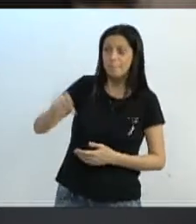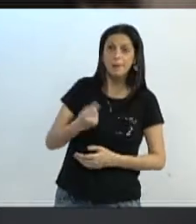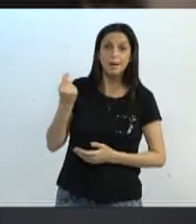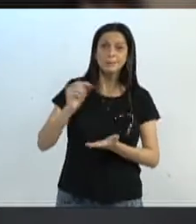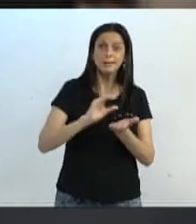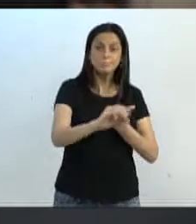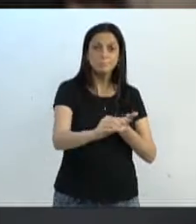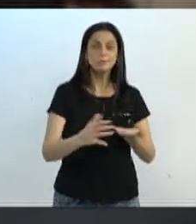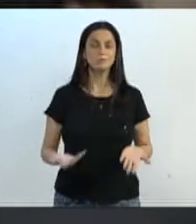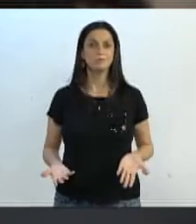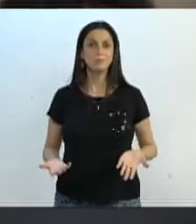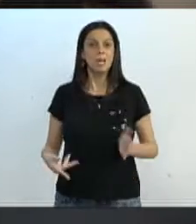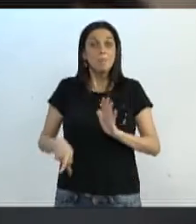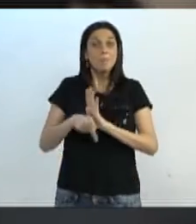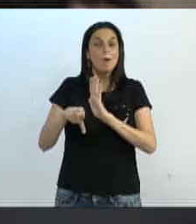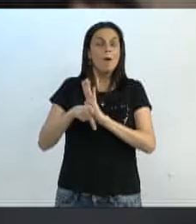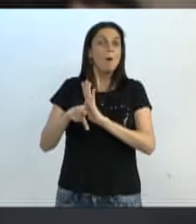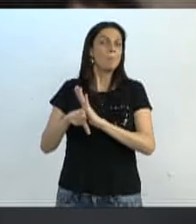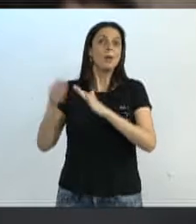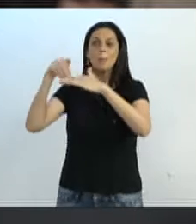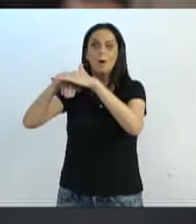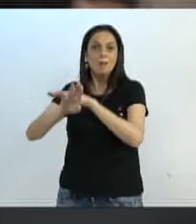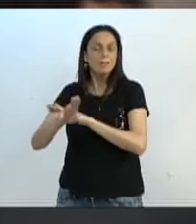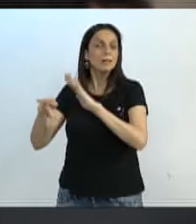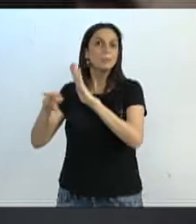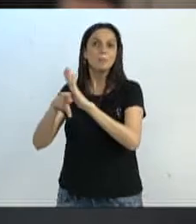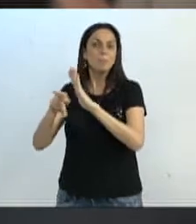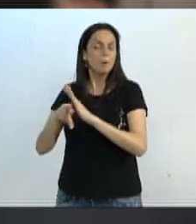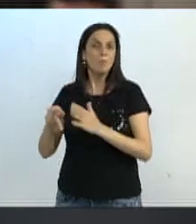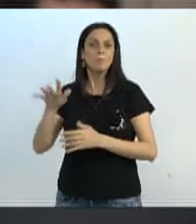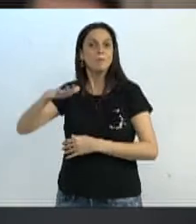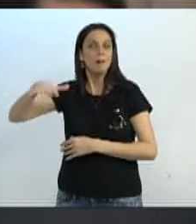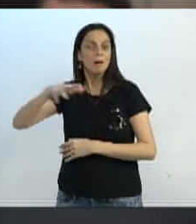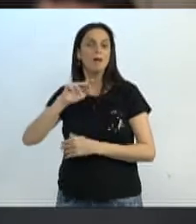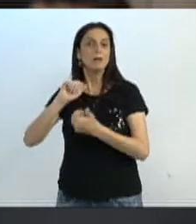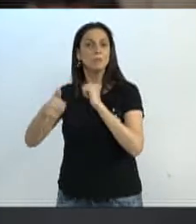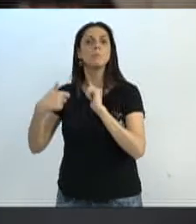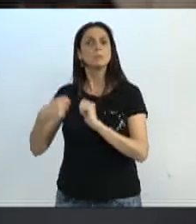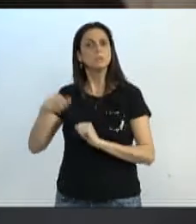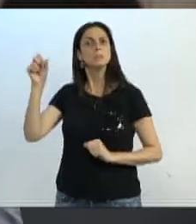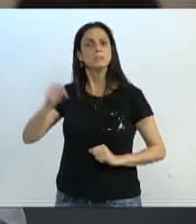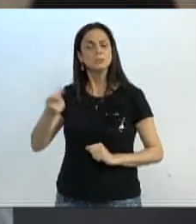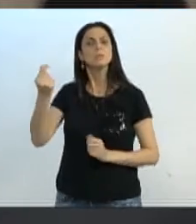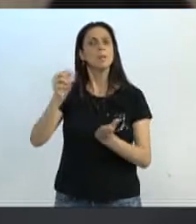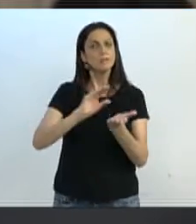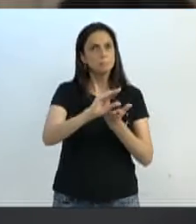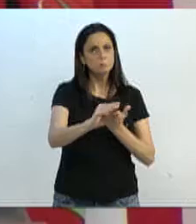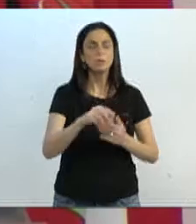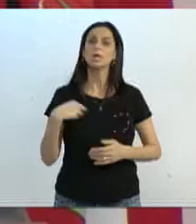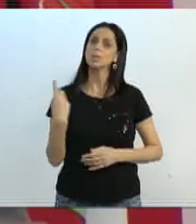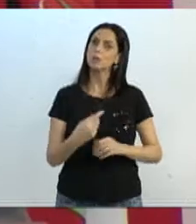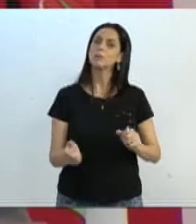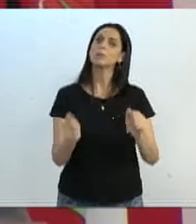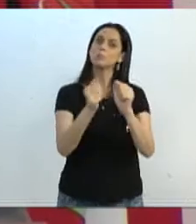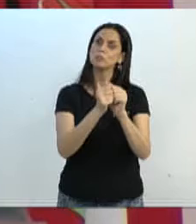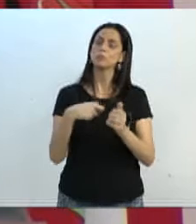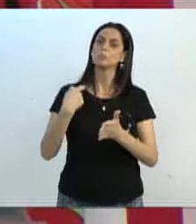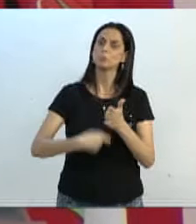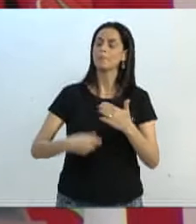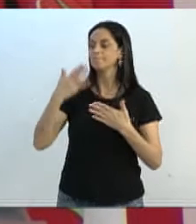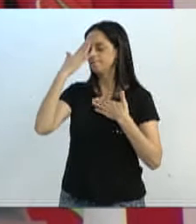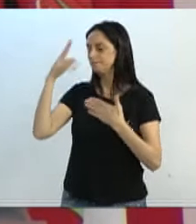específico, carimbado para o esporte. Temos que buscar esse olhar para o nosso município, sim. Parabéns, estamos juntos nessa luta. Obrigado. Obrigado